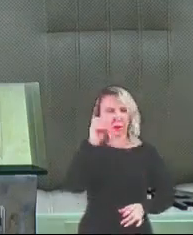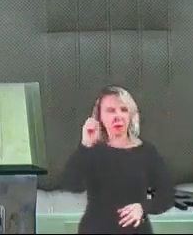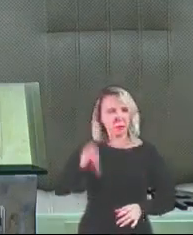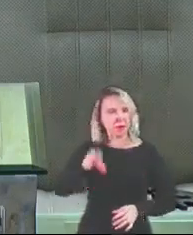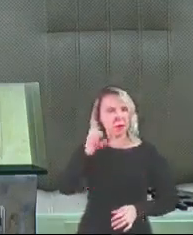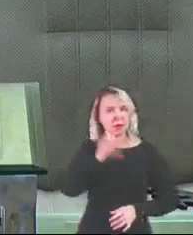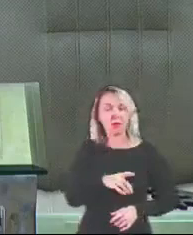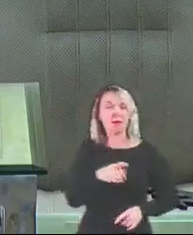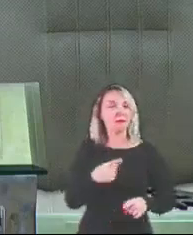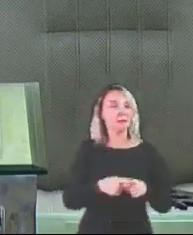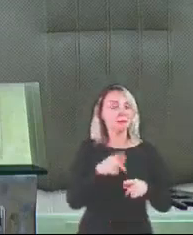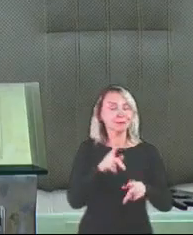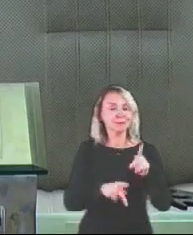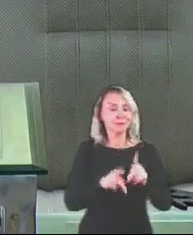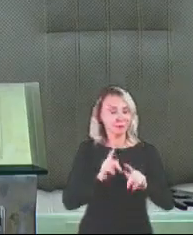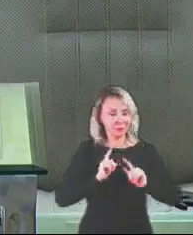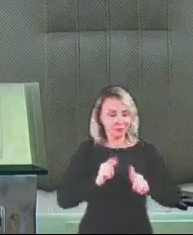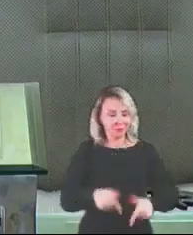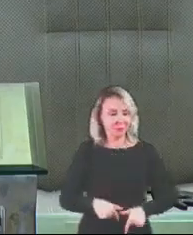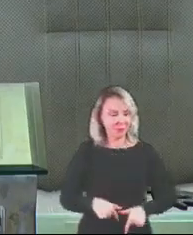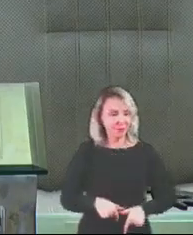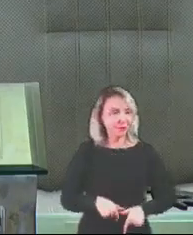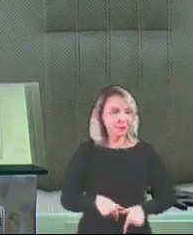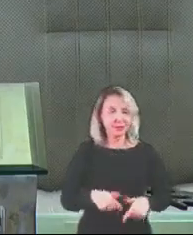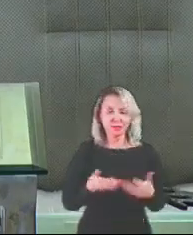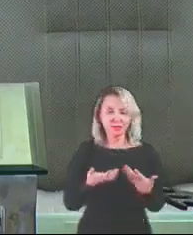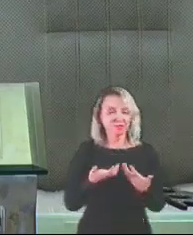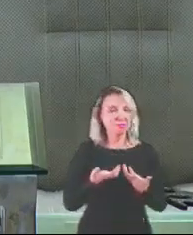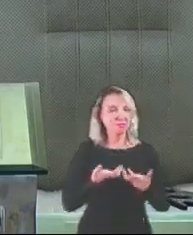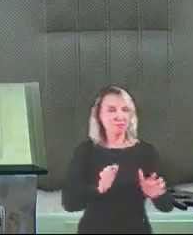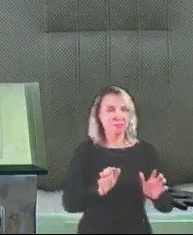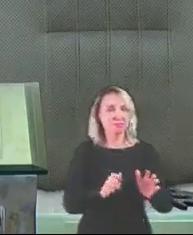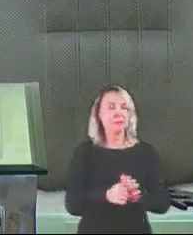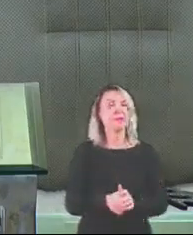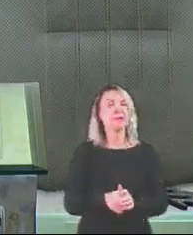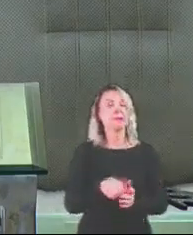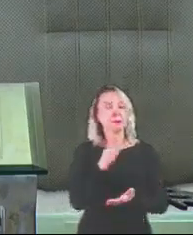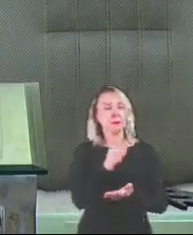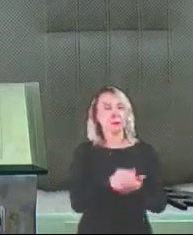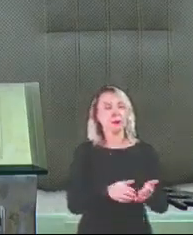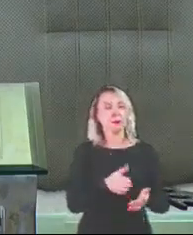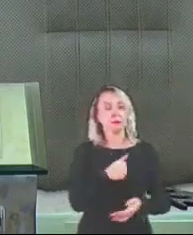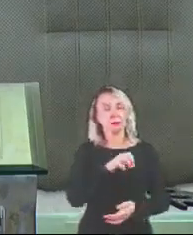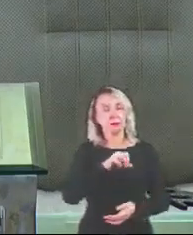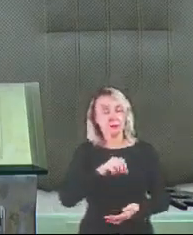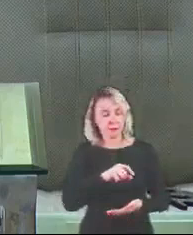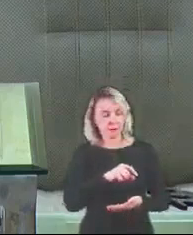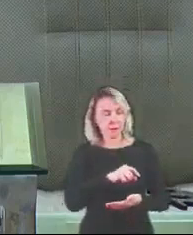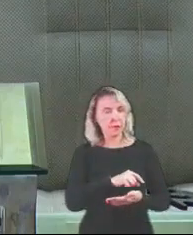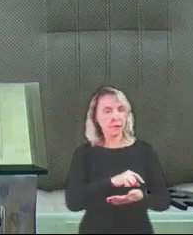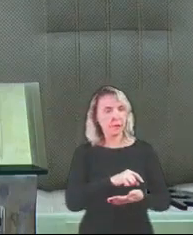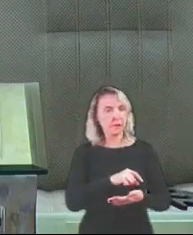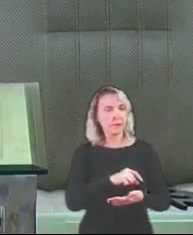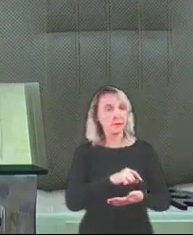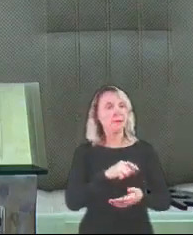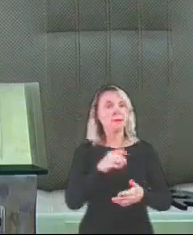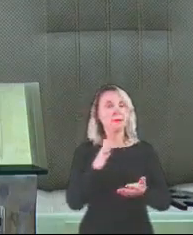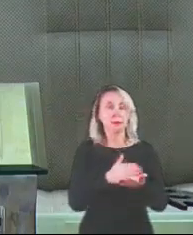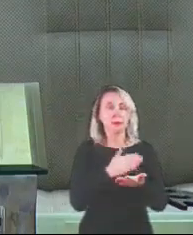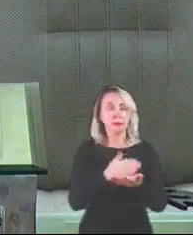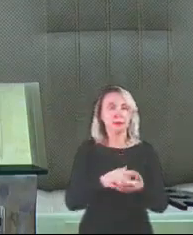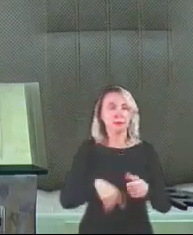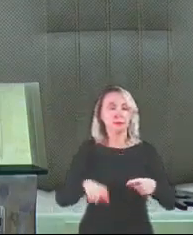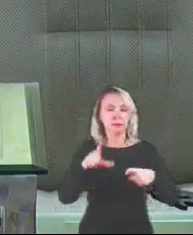guardar isto na presença de Deus. No capítulo 19 de Lucas, quando Jesus, ele sai da